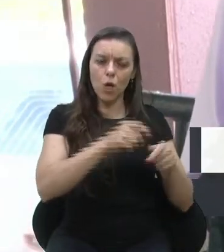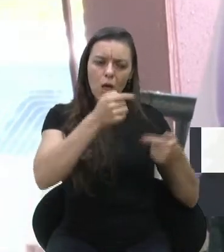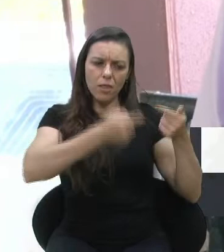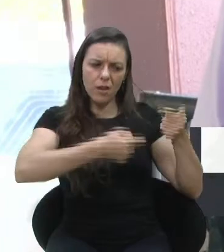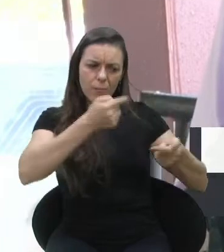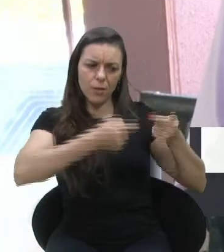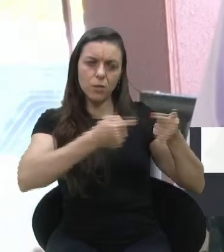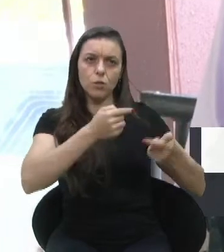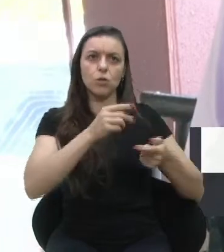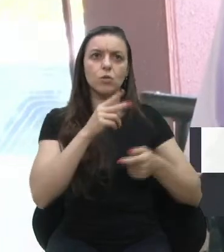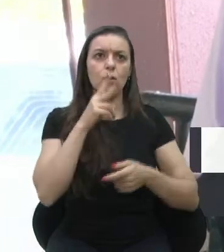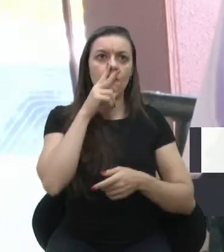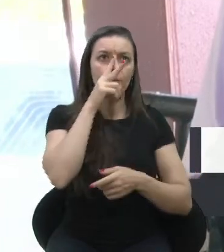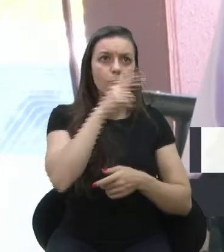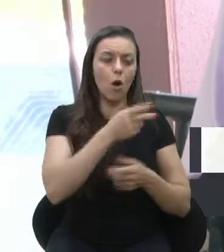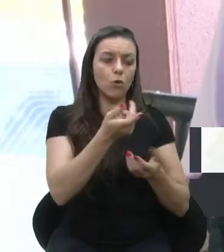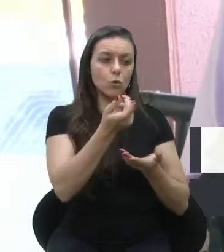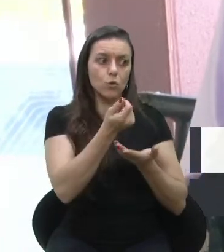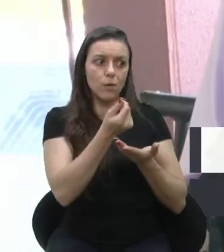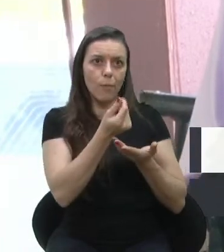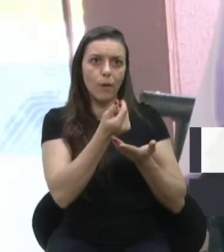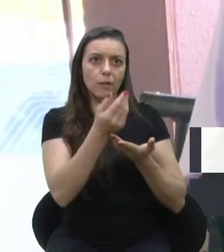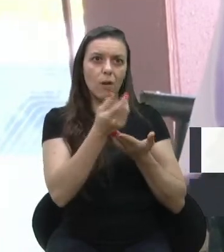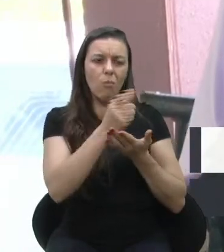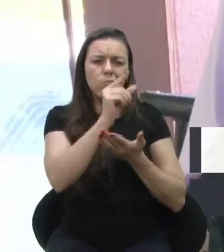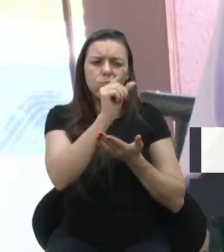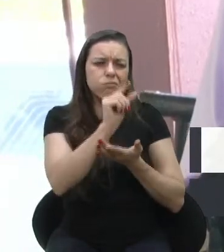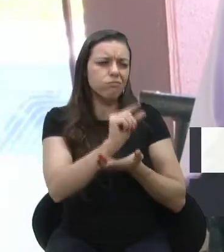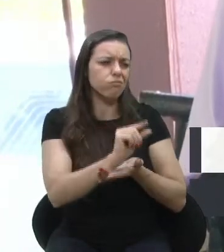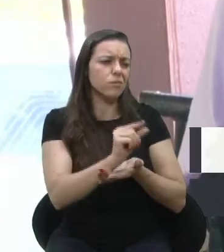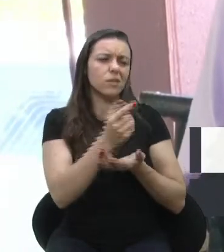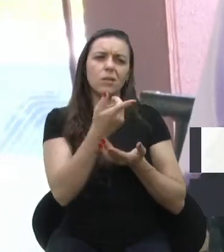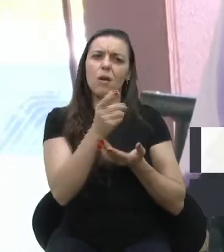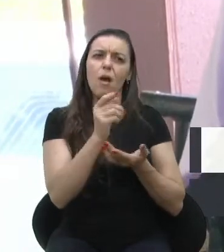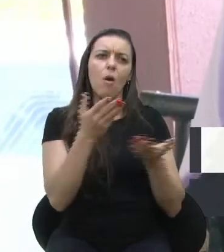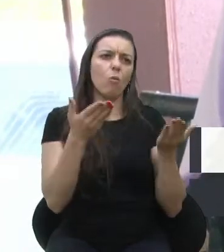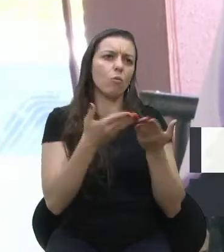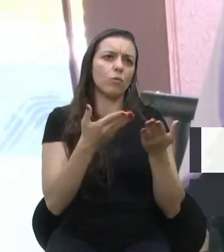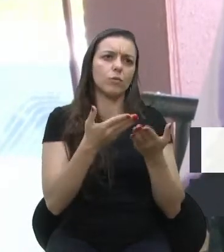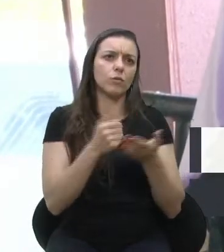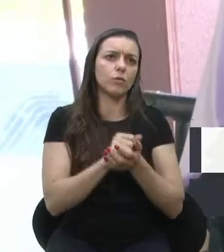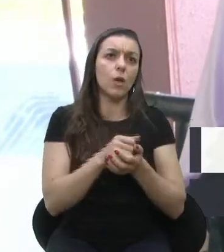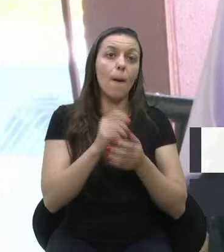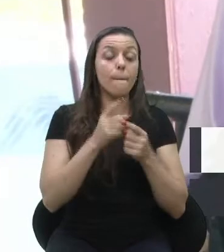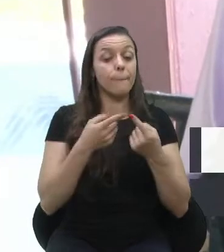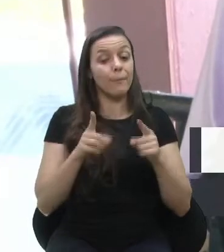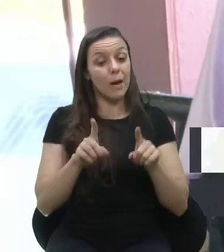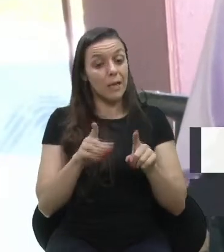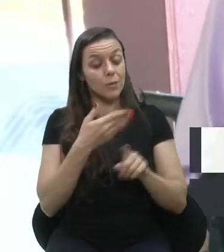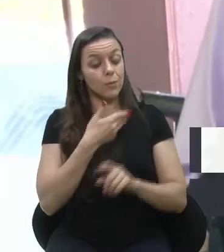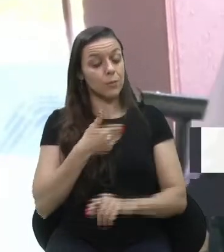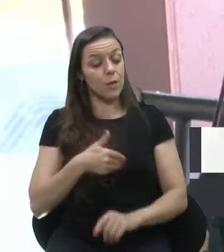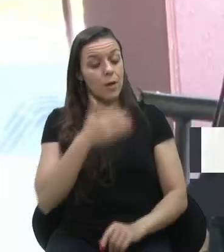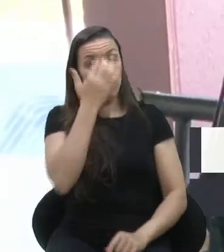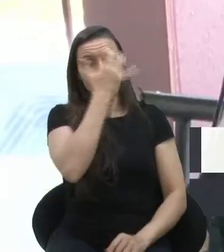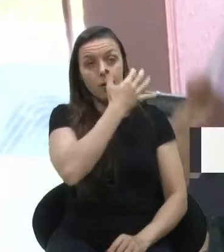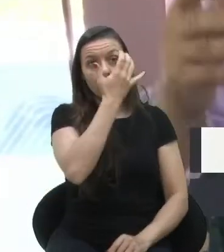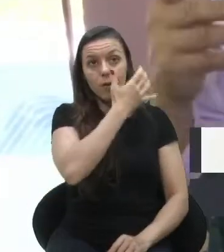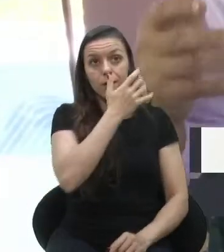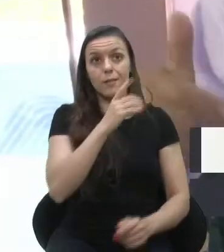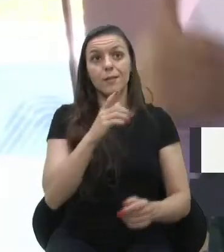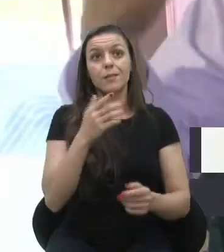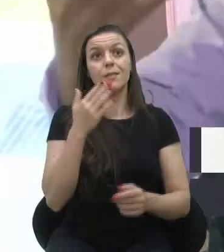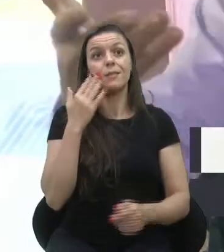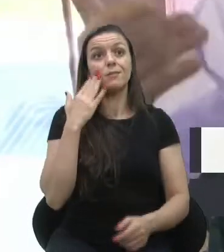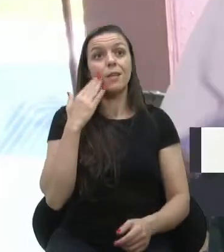forte que o nosso orçamento da Agricultura é muito pequeno sim não é de hoje mas o prefeito de lá tem o entendimento que